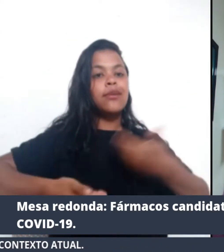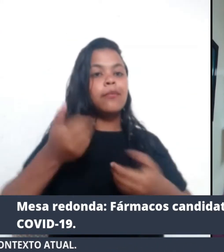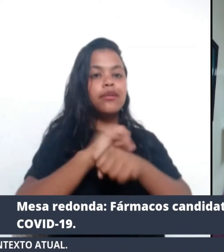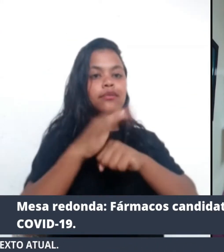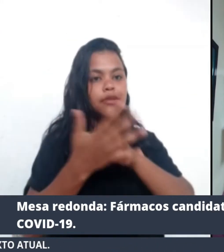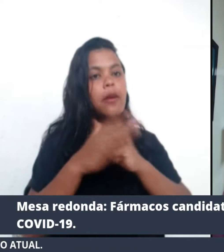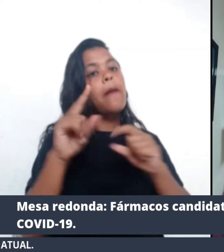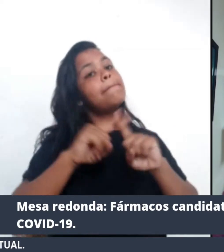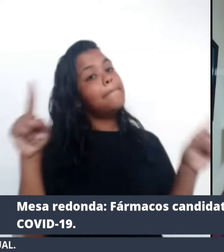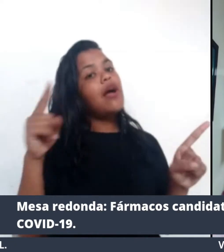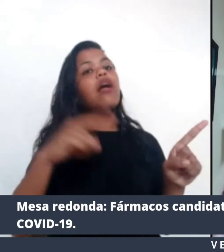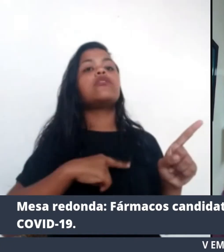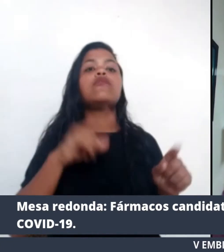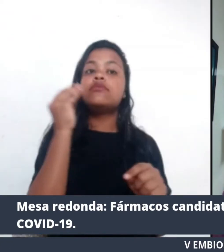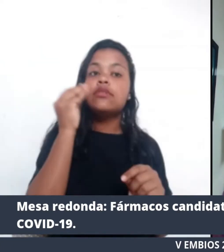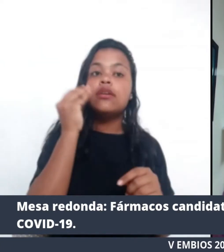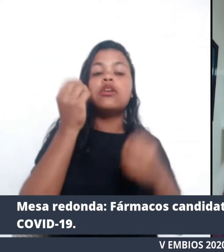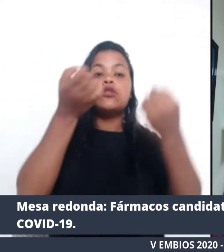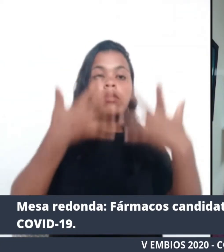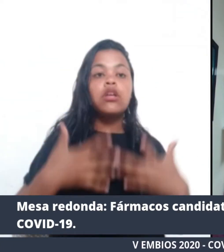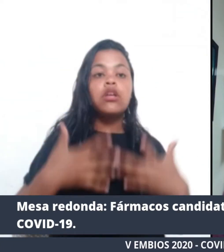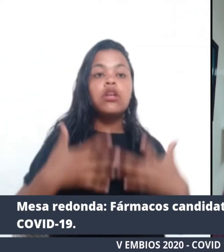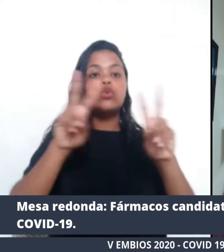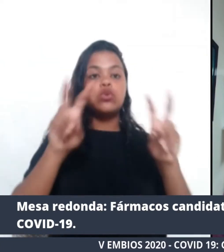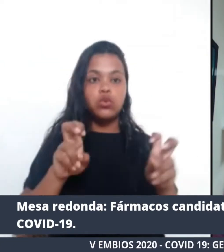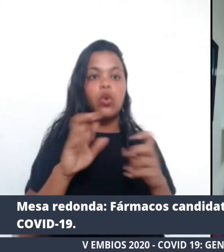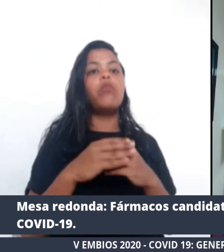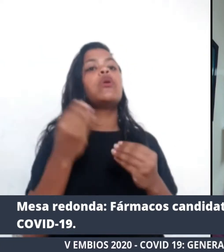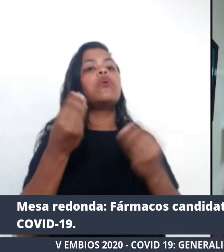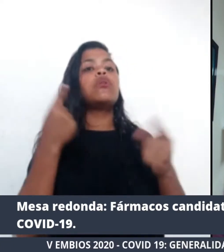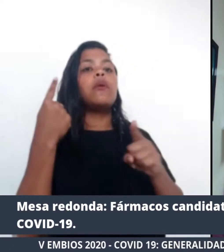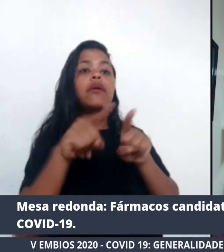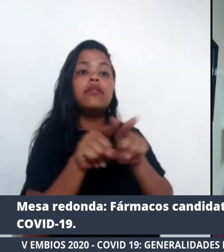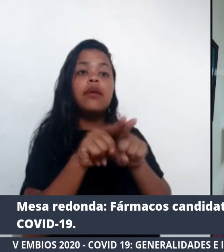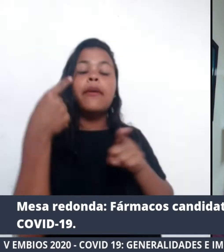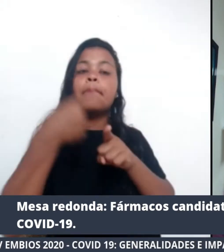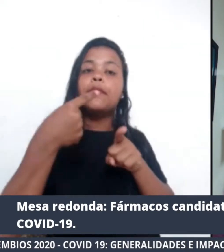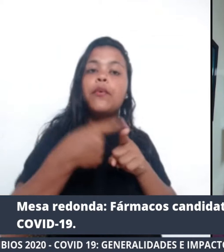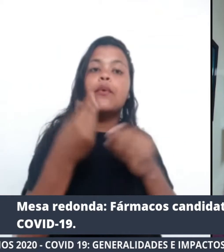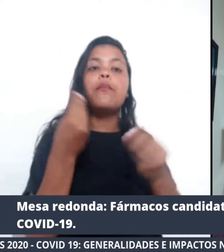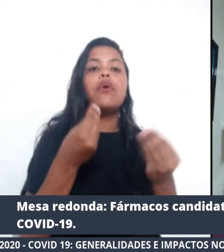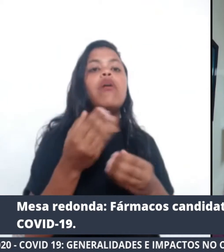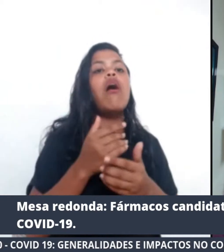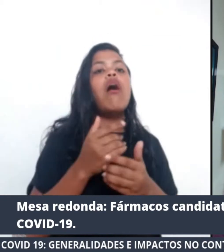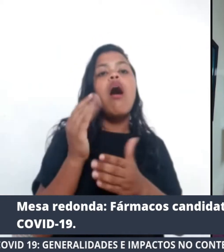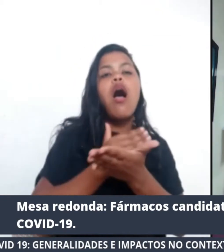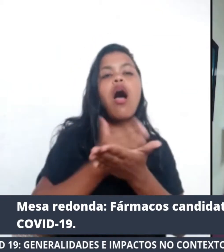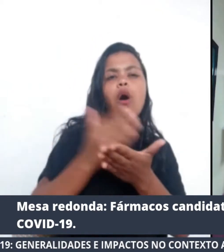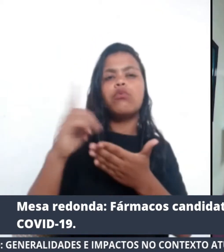um pouco do contexto e por que algumas alternativas vêm se